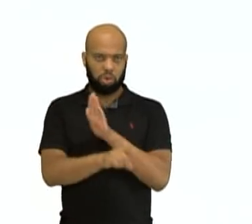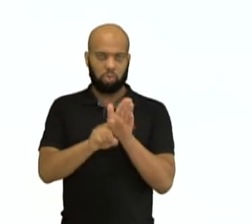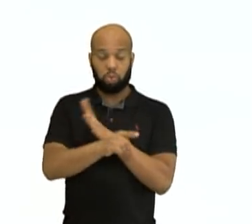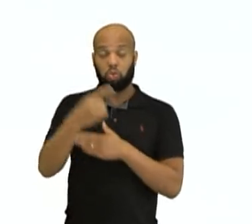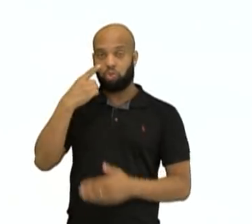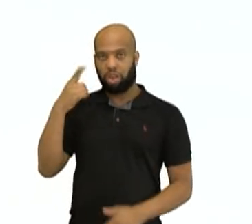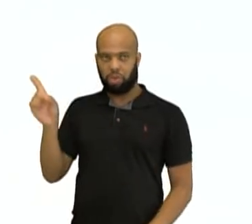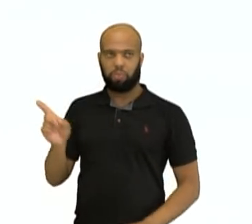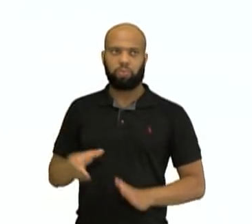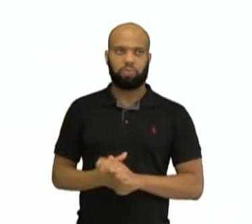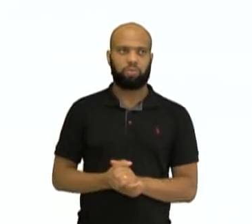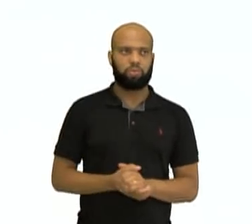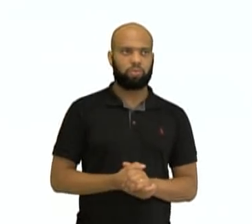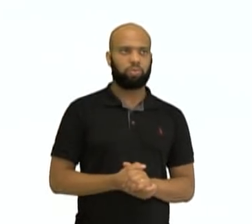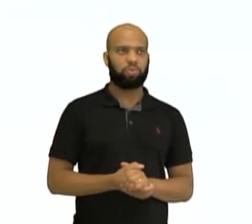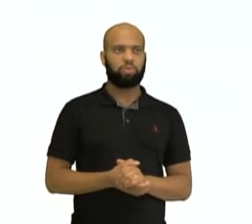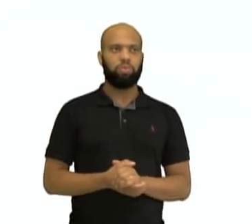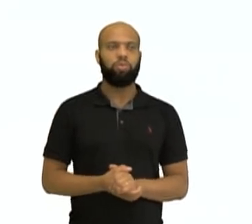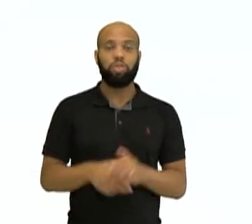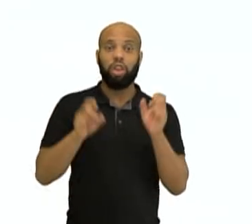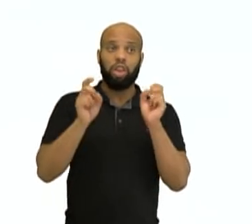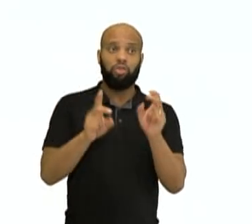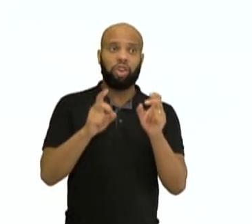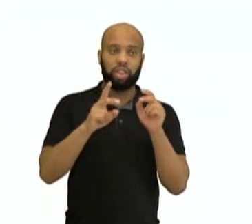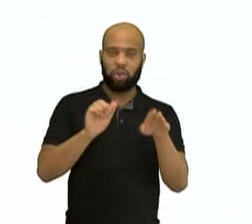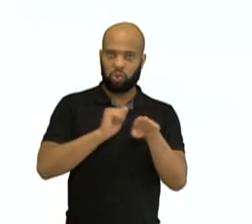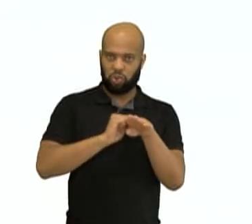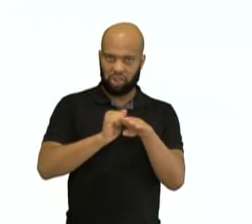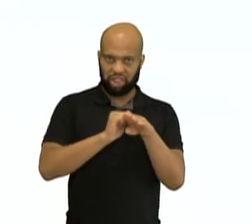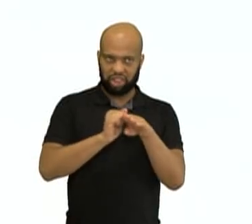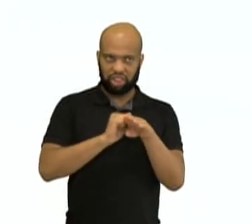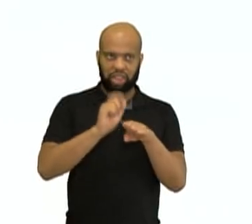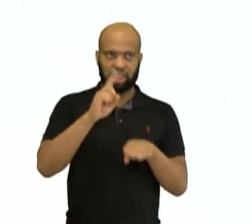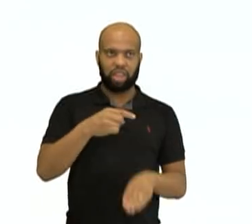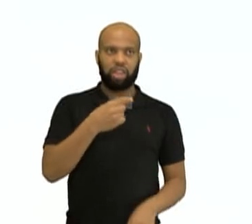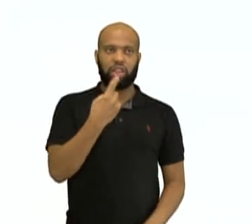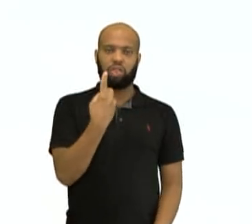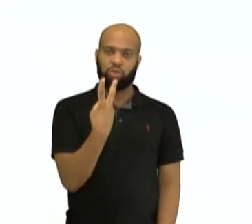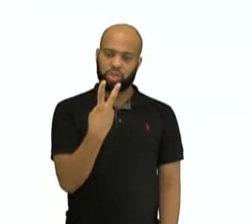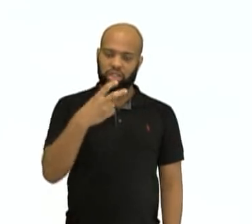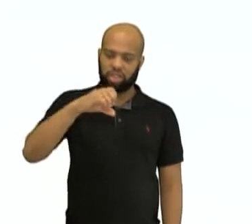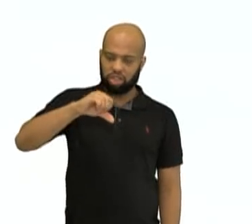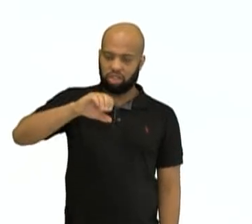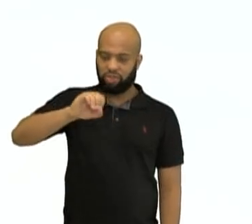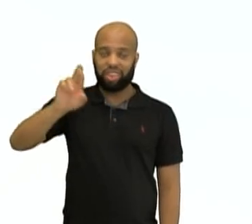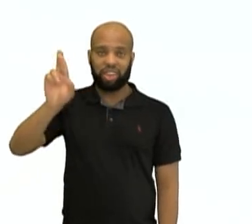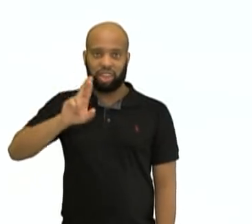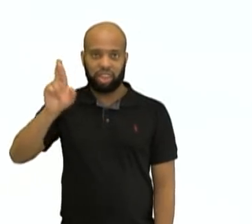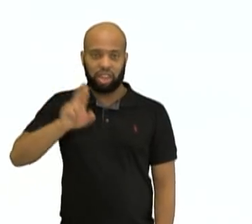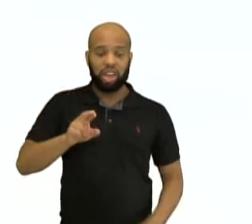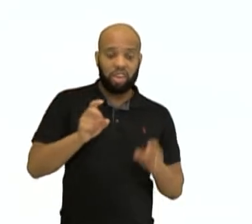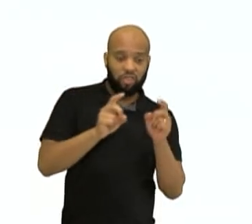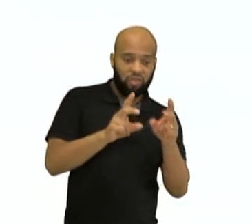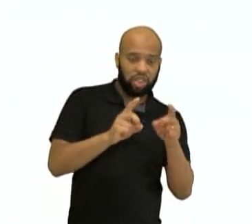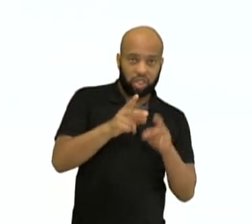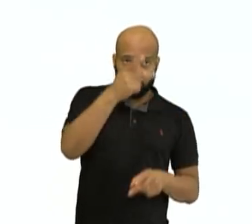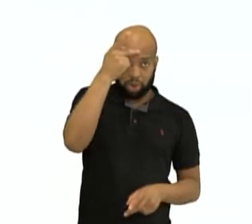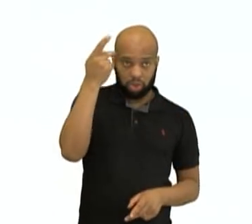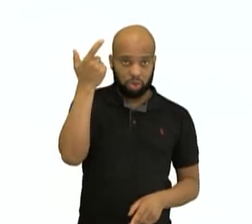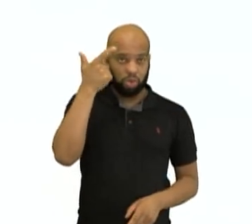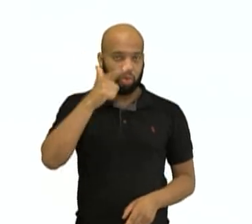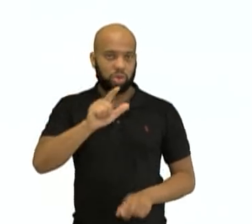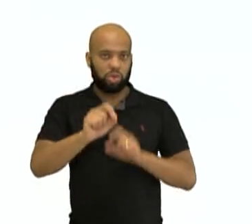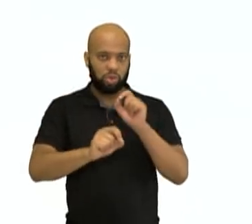comigo. Ó, na venda de um tênis de R$290, um vendedor obteve uma comissão de